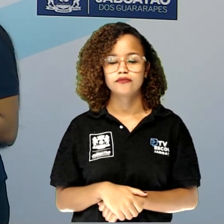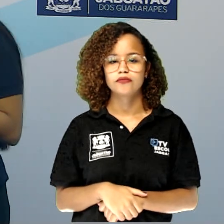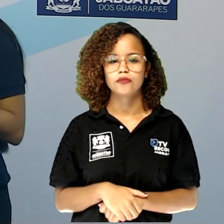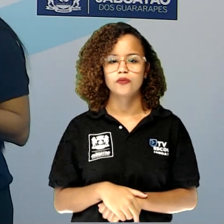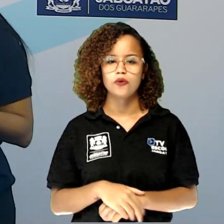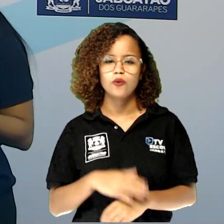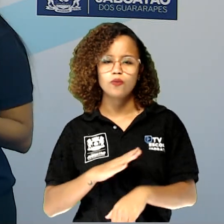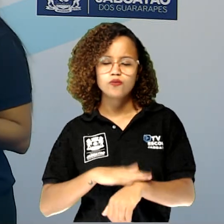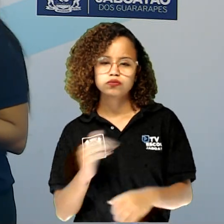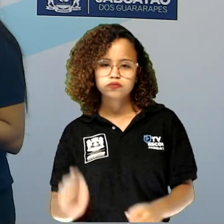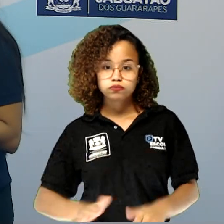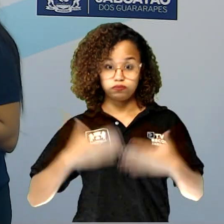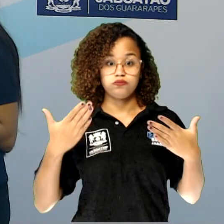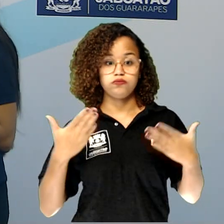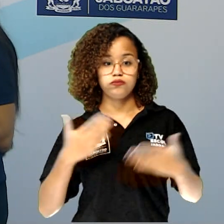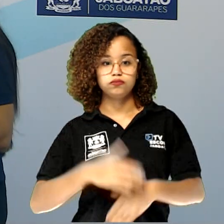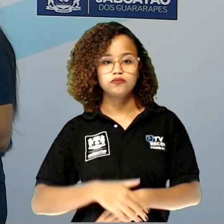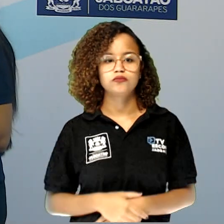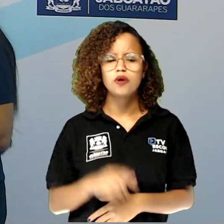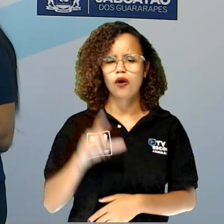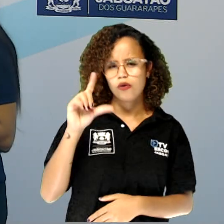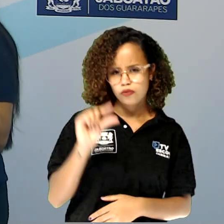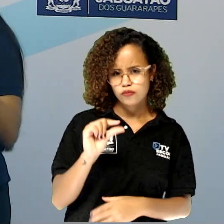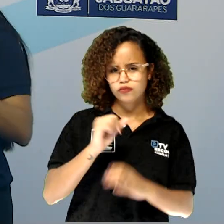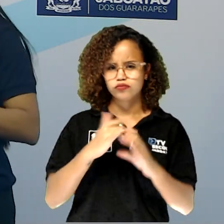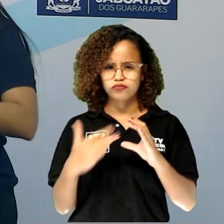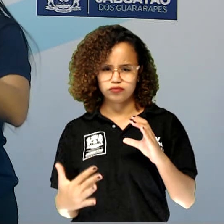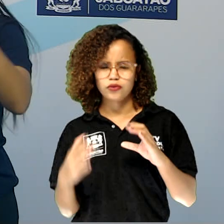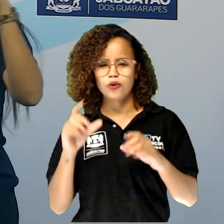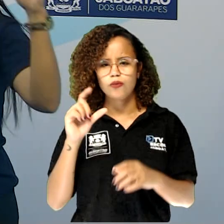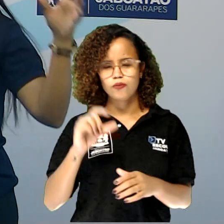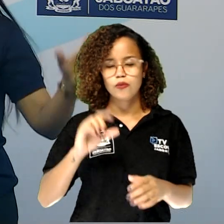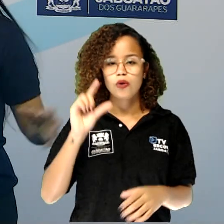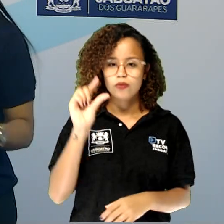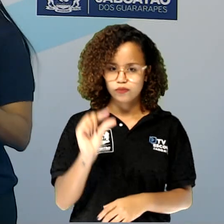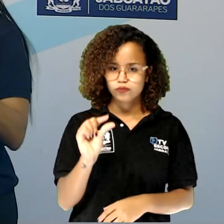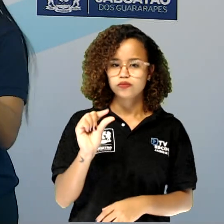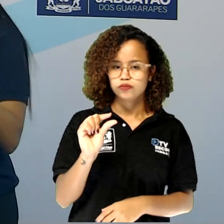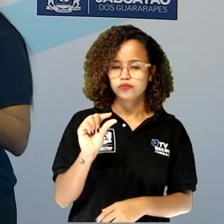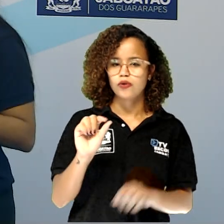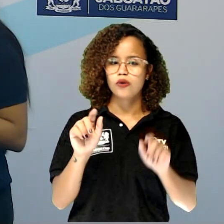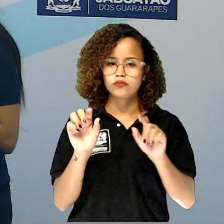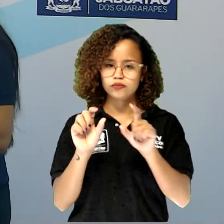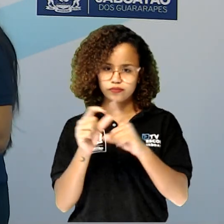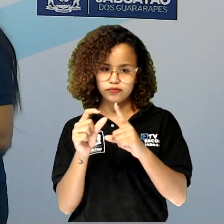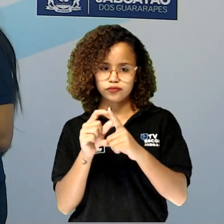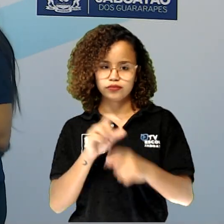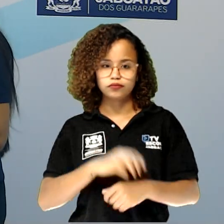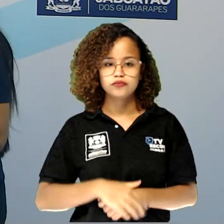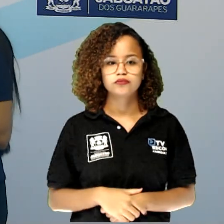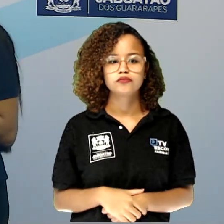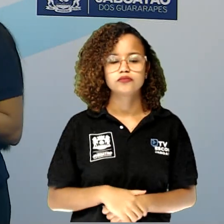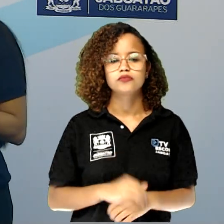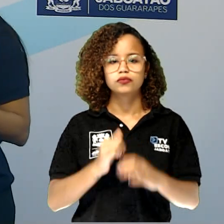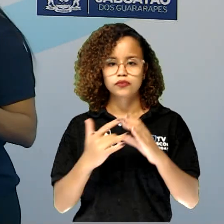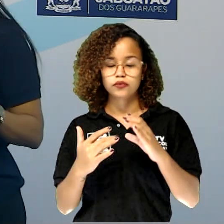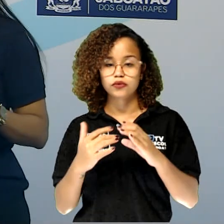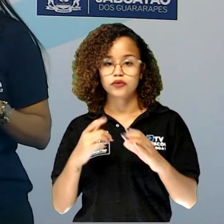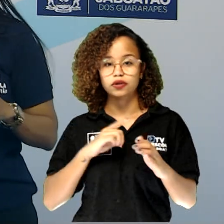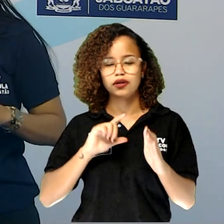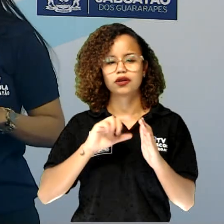Efeito surpresa, poucos caracteres, ou seja, poucas palavras, é bem curtinho. E caráter